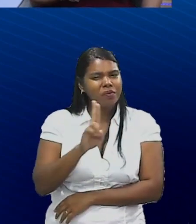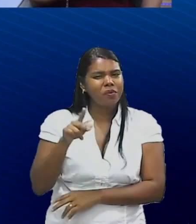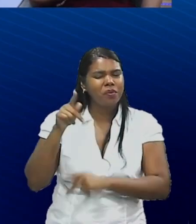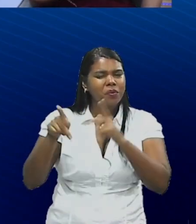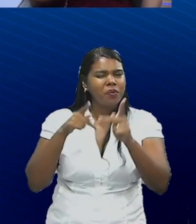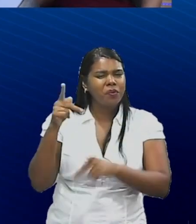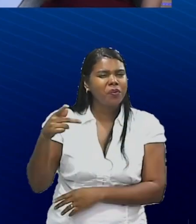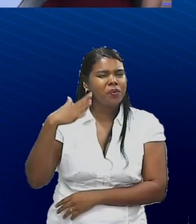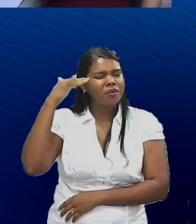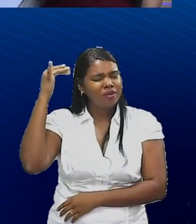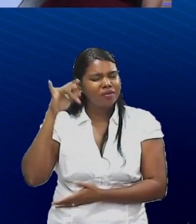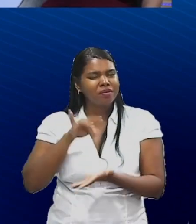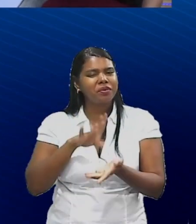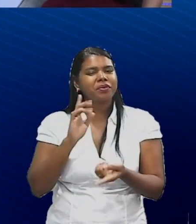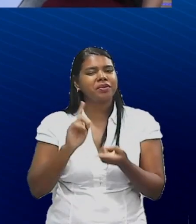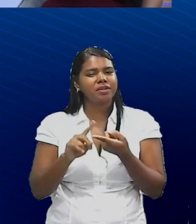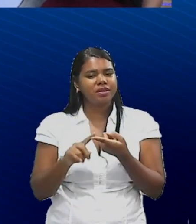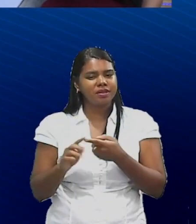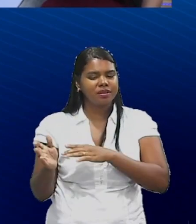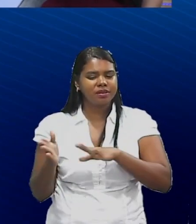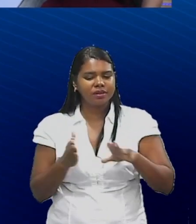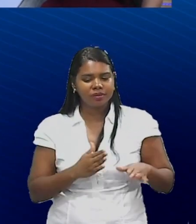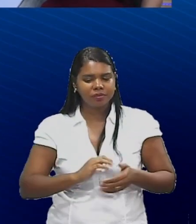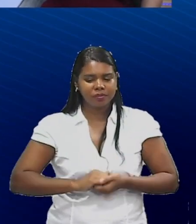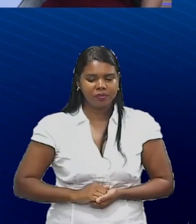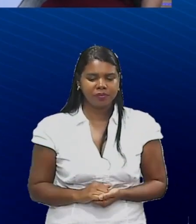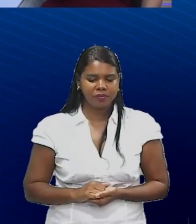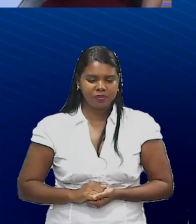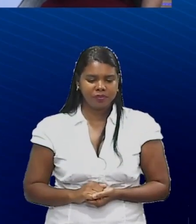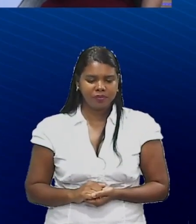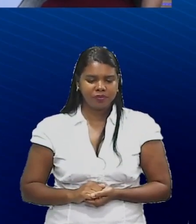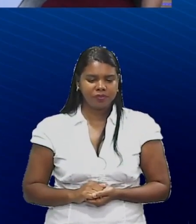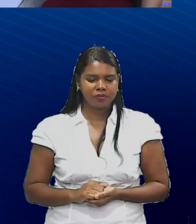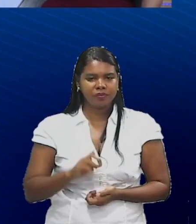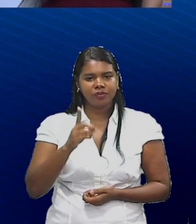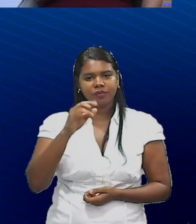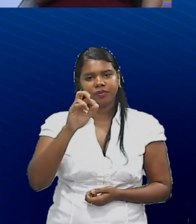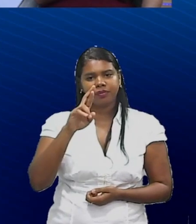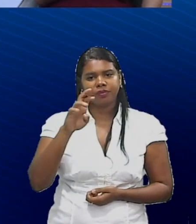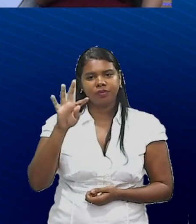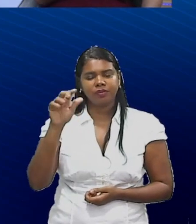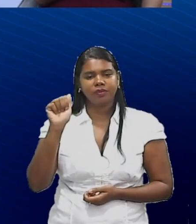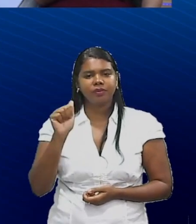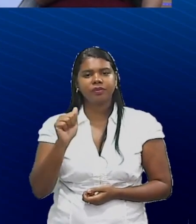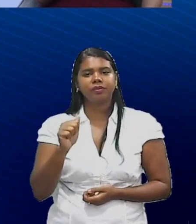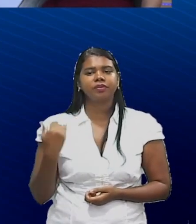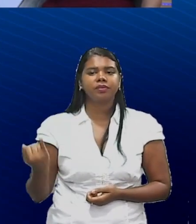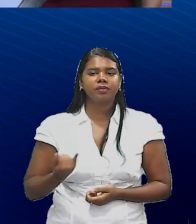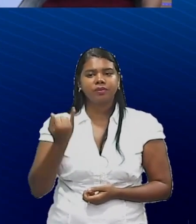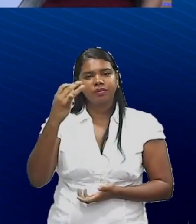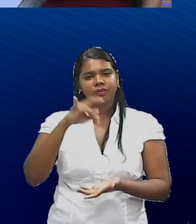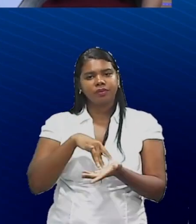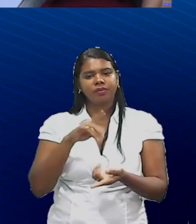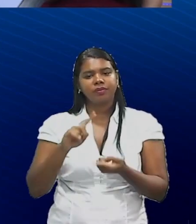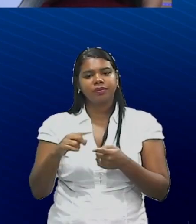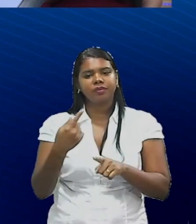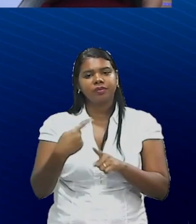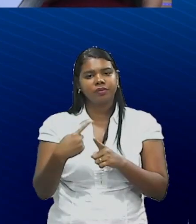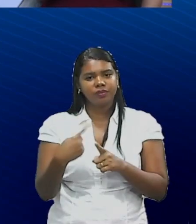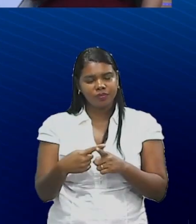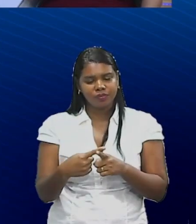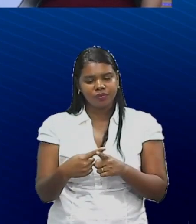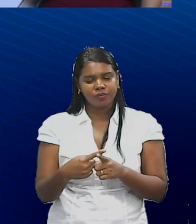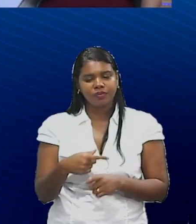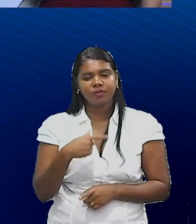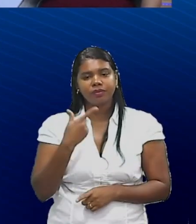Casa da Qualidade. Mas, de uma forma muito assim direta, essa ferramenta é muito importante porque eu pego a voz do cliente,